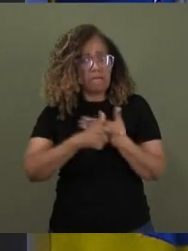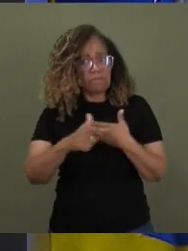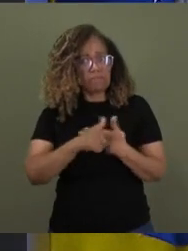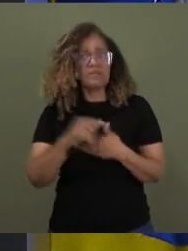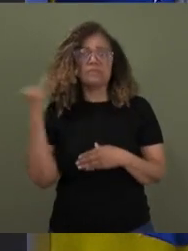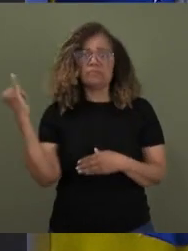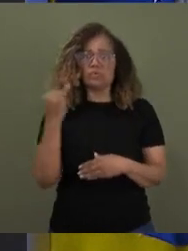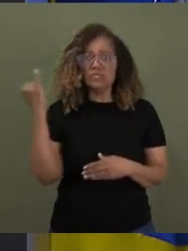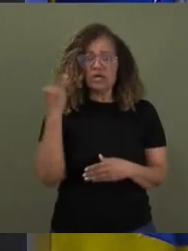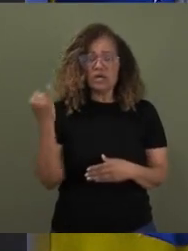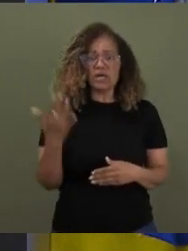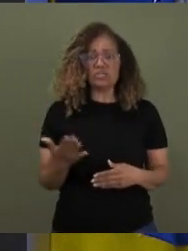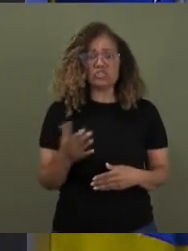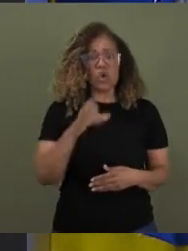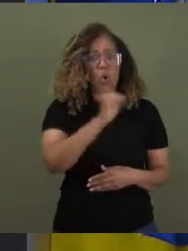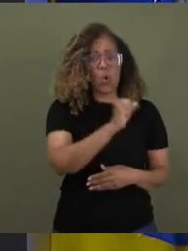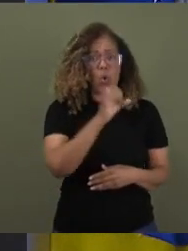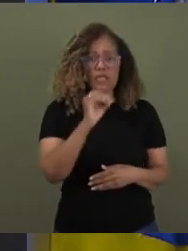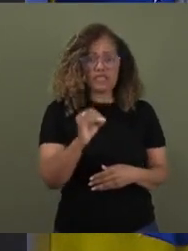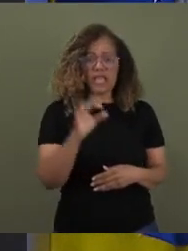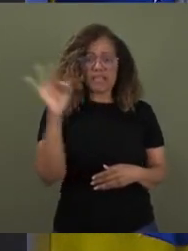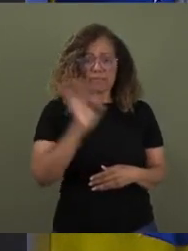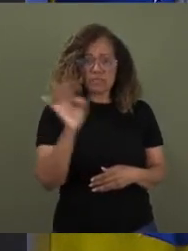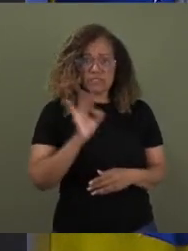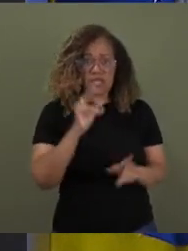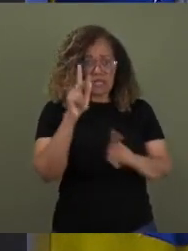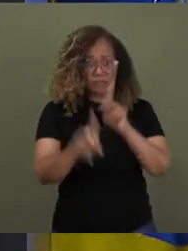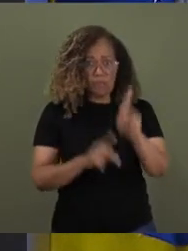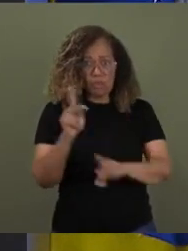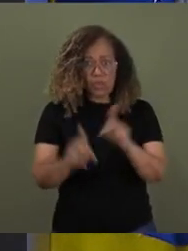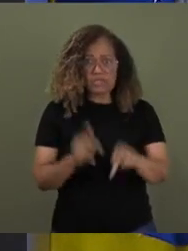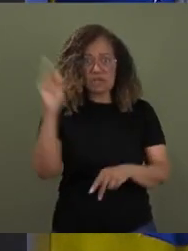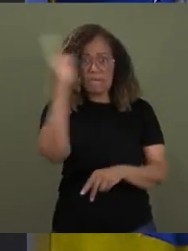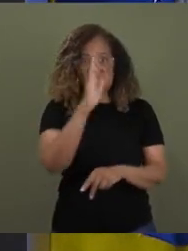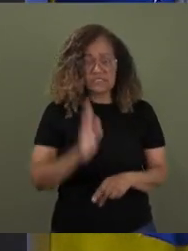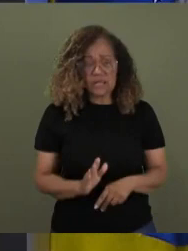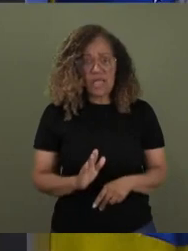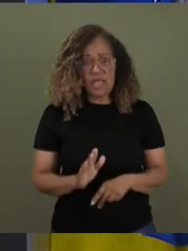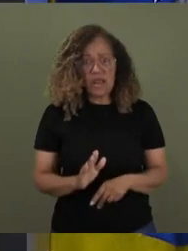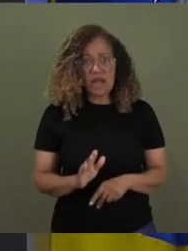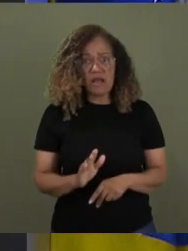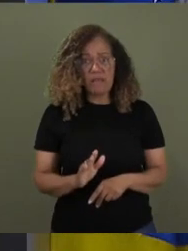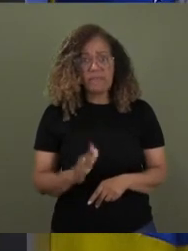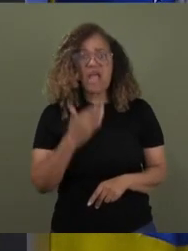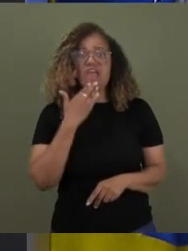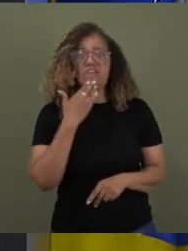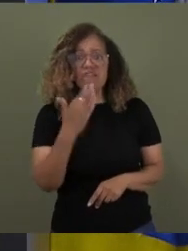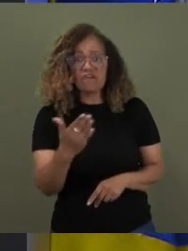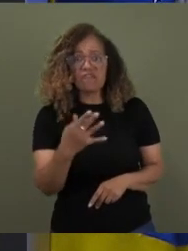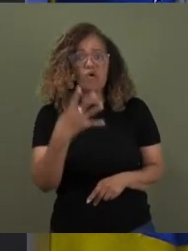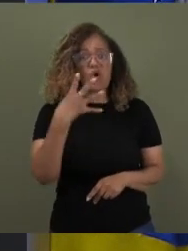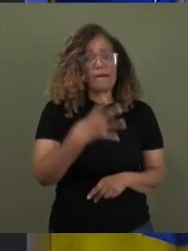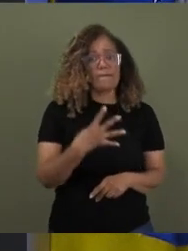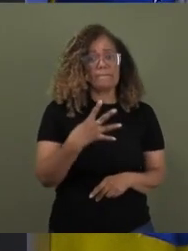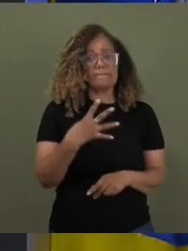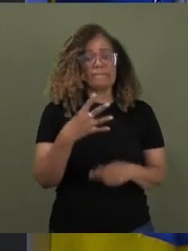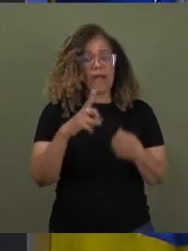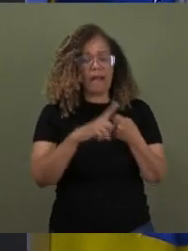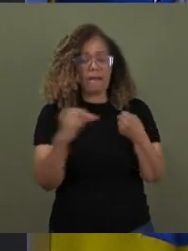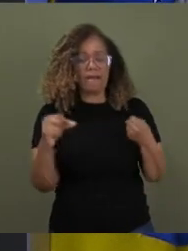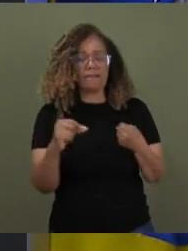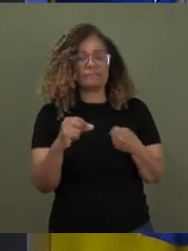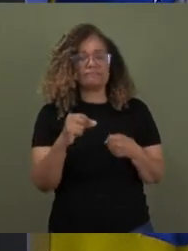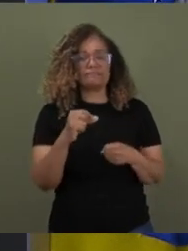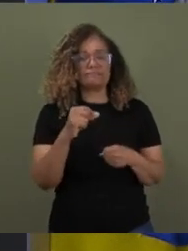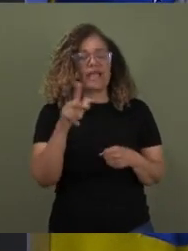importante. 80% da população brasileira é favorável à PEC 45. Não